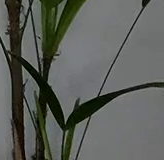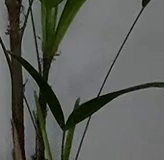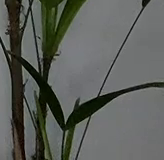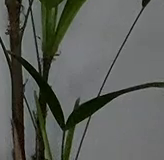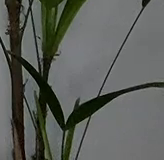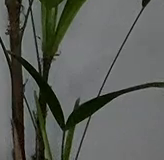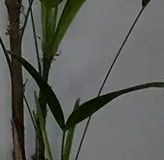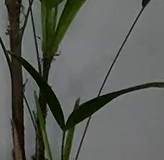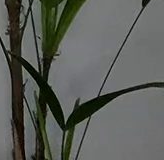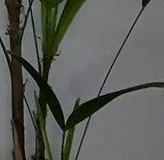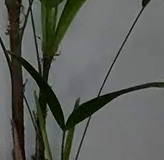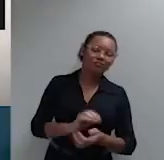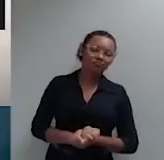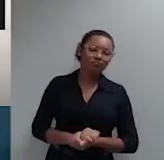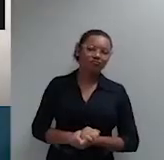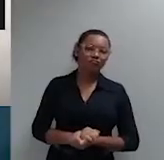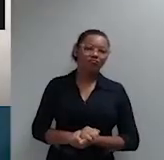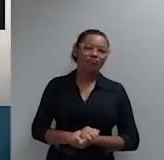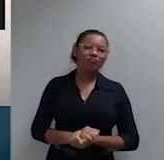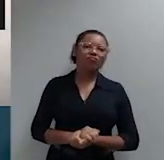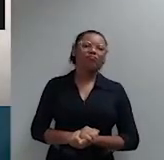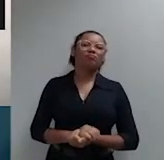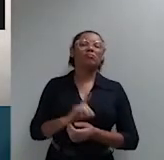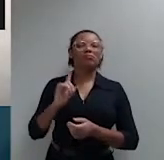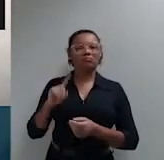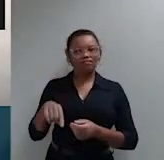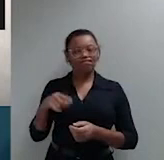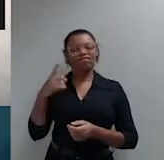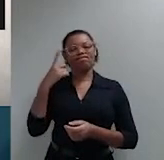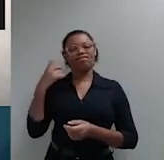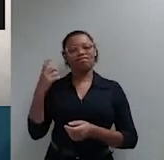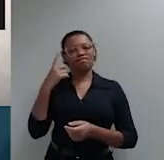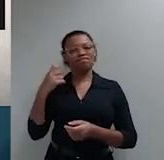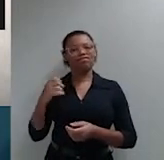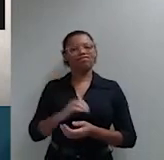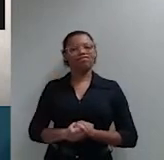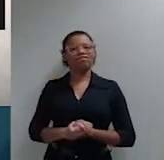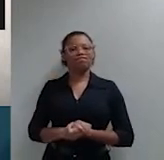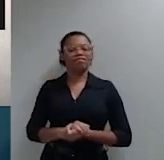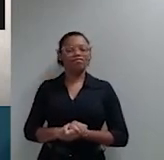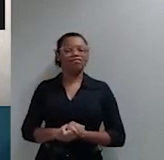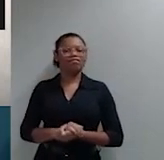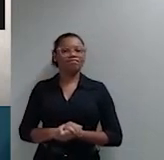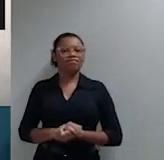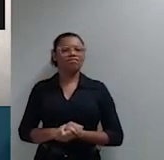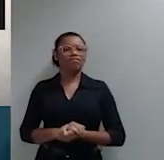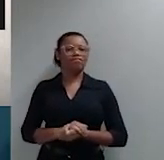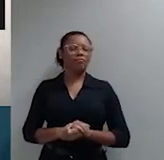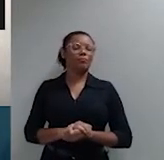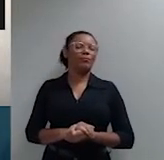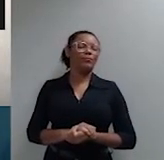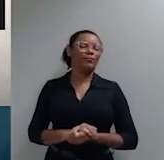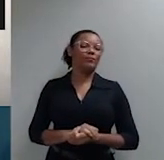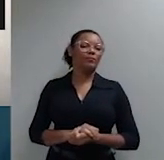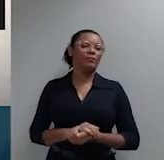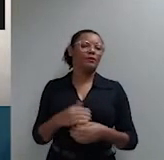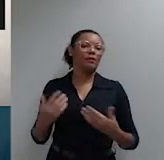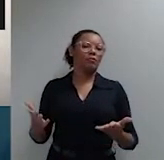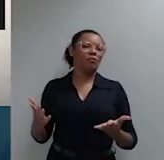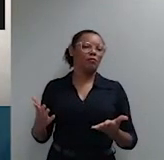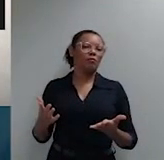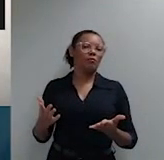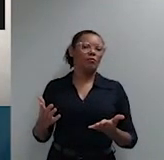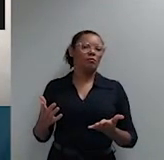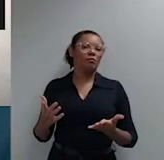do cientista em serviços educacionais por falta de autorização específica dos herdeiros a quarta turma do Superior Tribunal